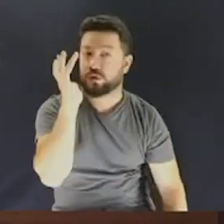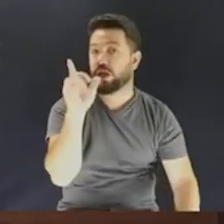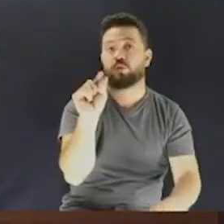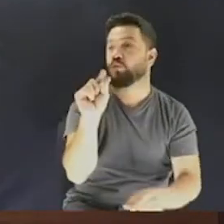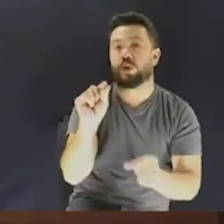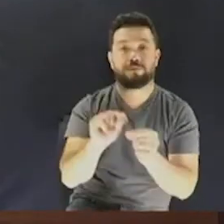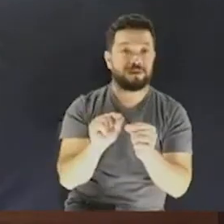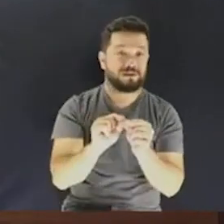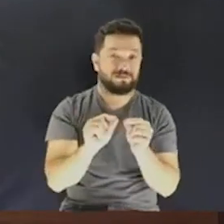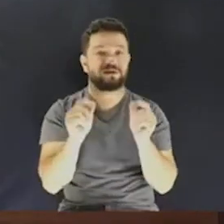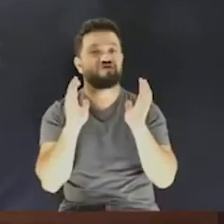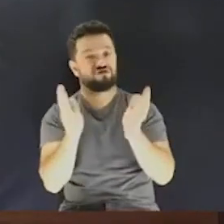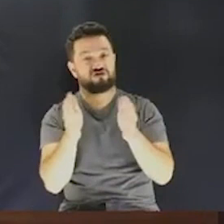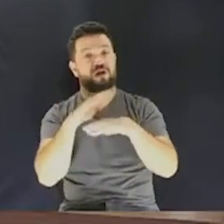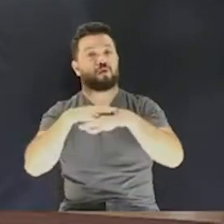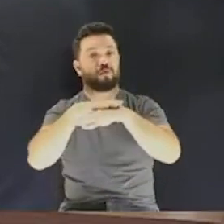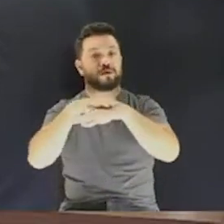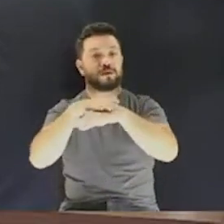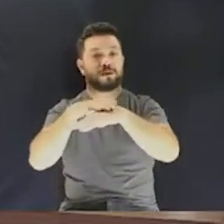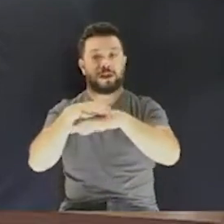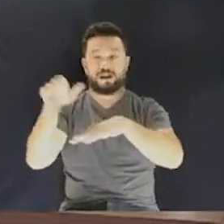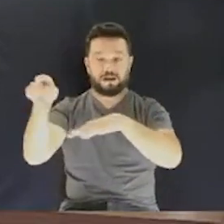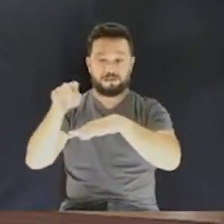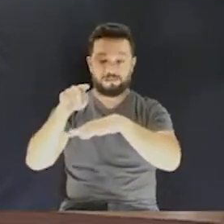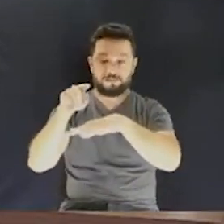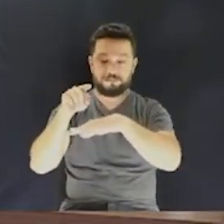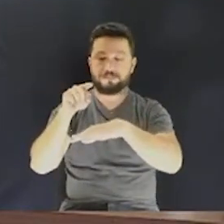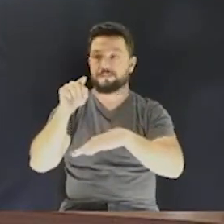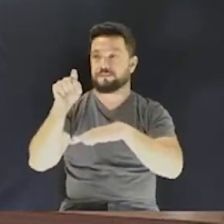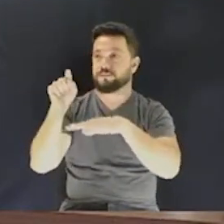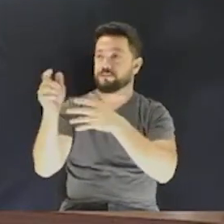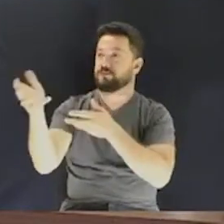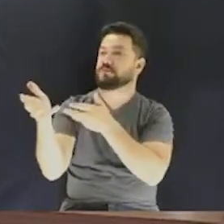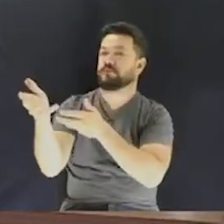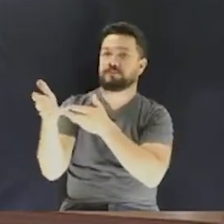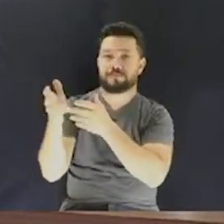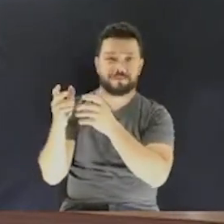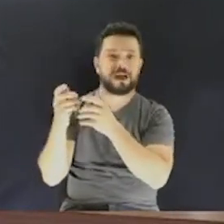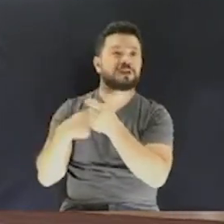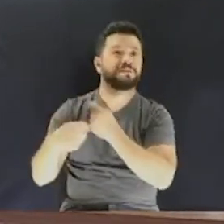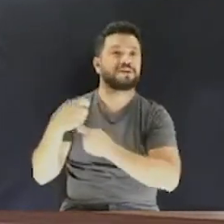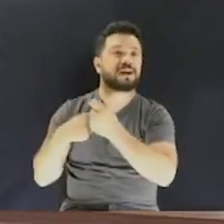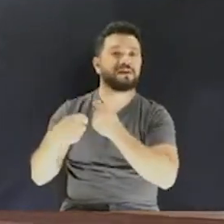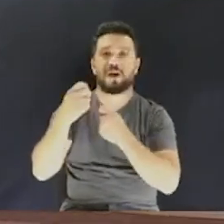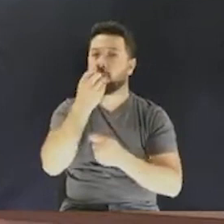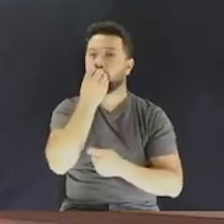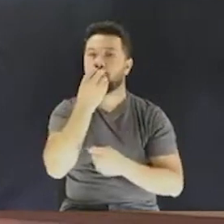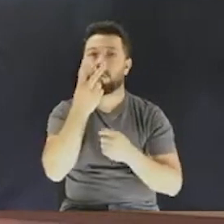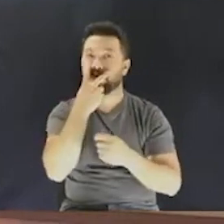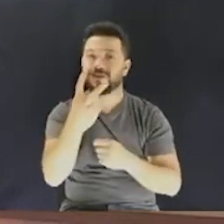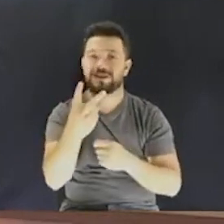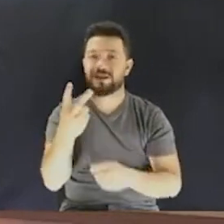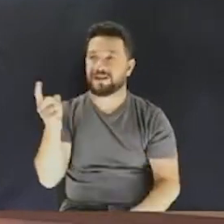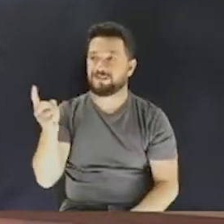conversei algumas vezes na regional boav Vista eh já conversei na Secretaria Municipal de Meio Ambiente